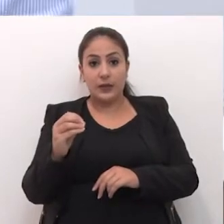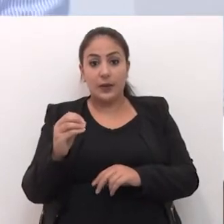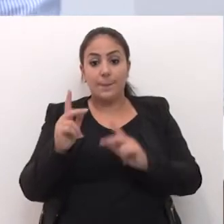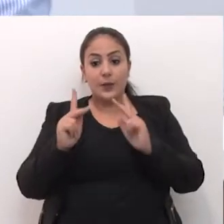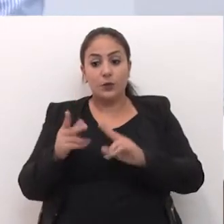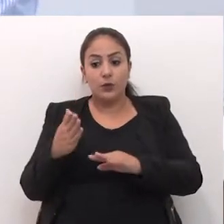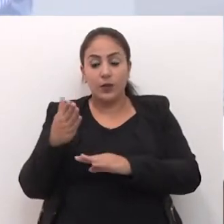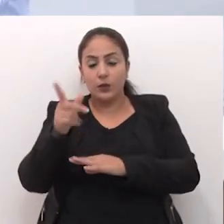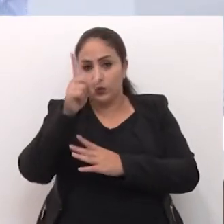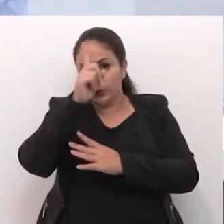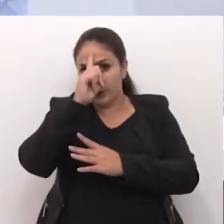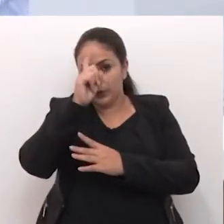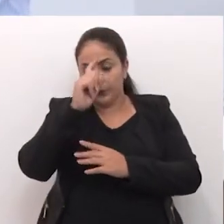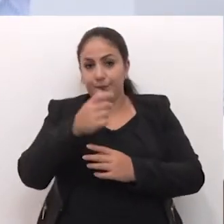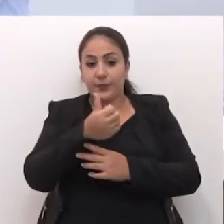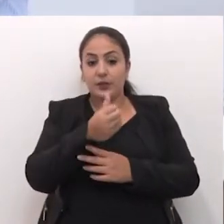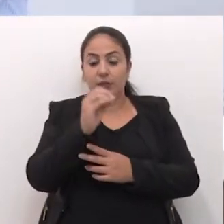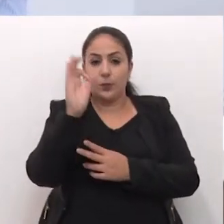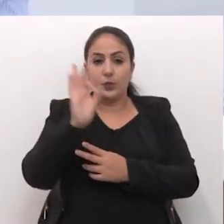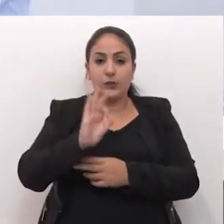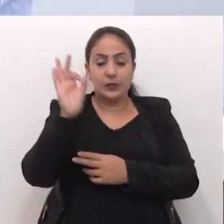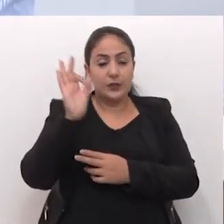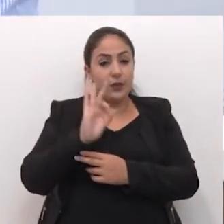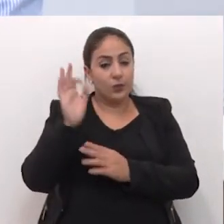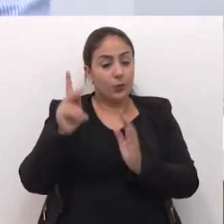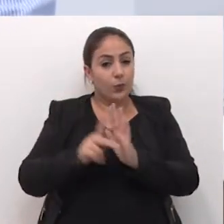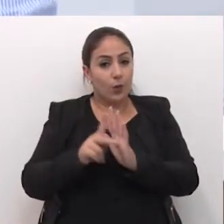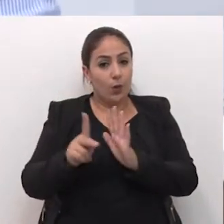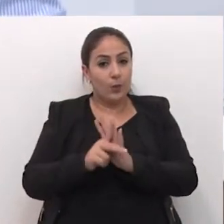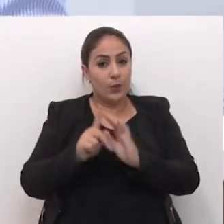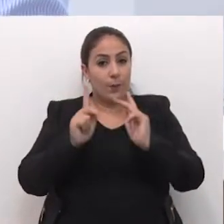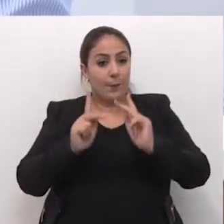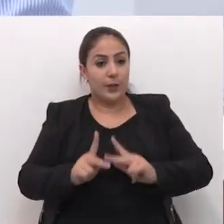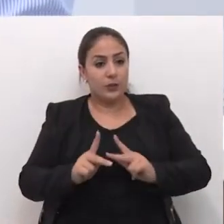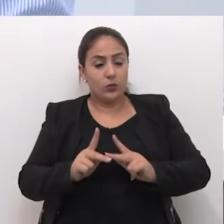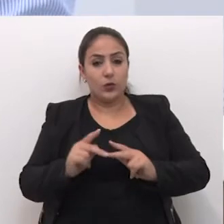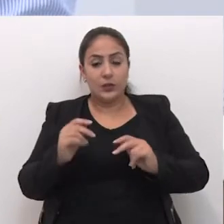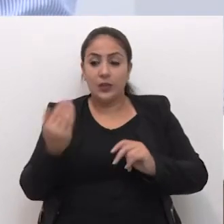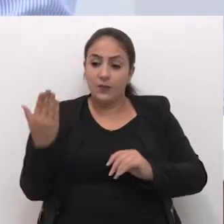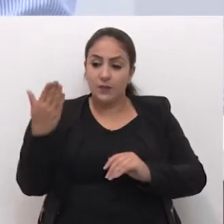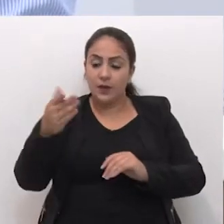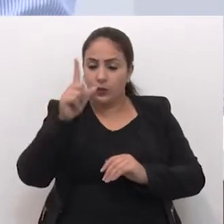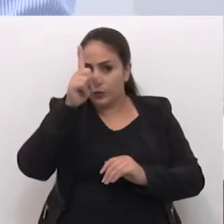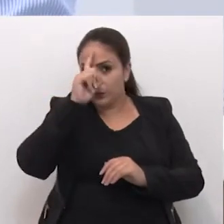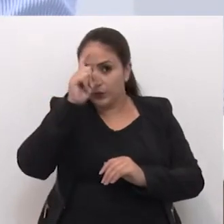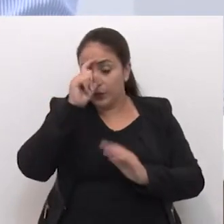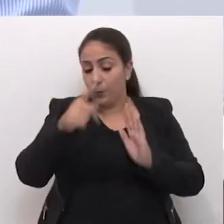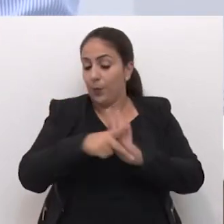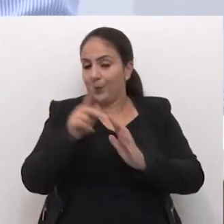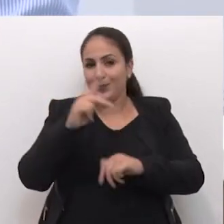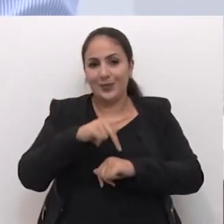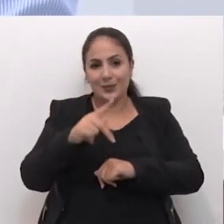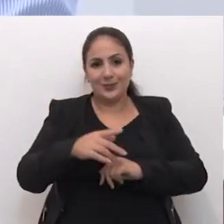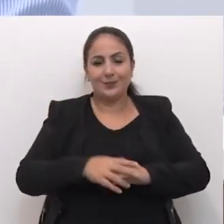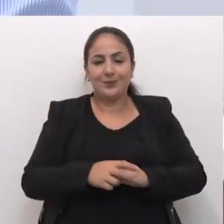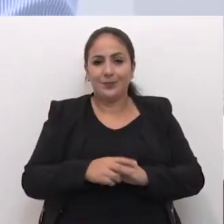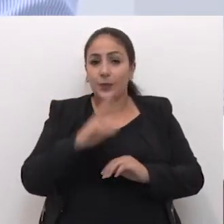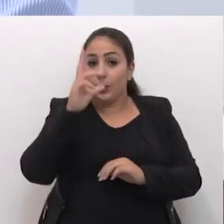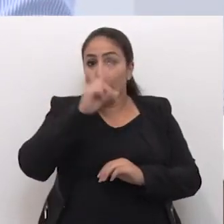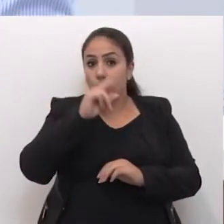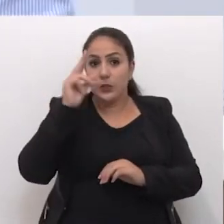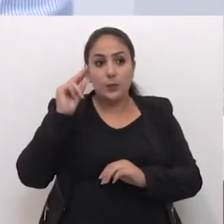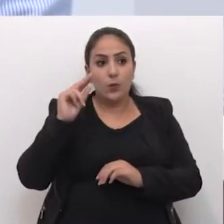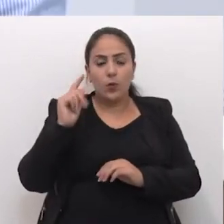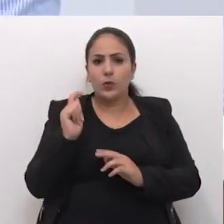que aconteceram em 2017, 60% delas de pessoas internadas de Passo Fundo,